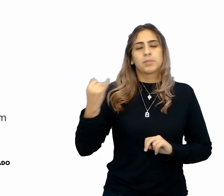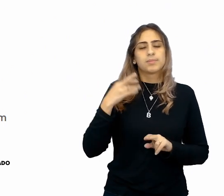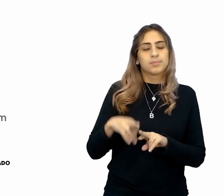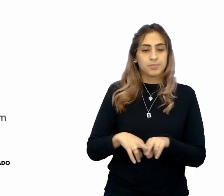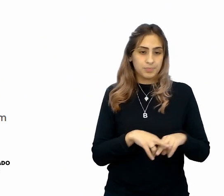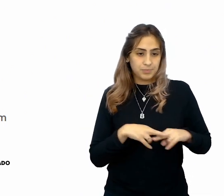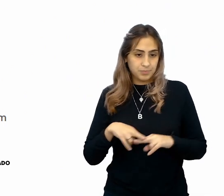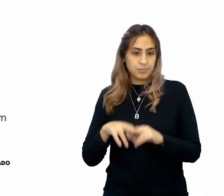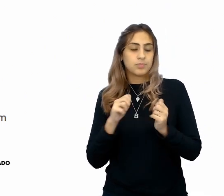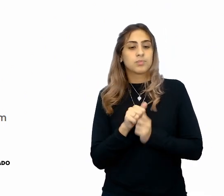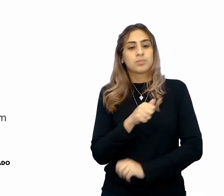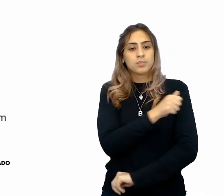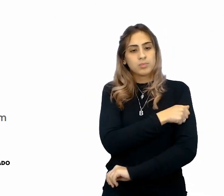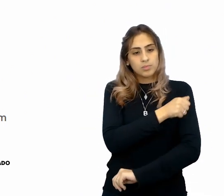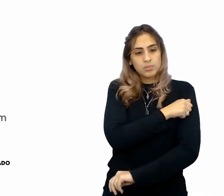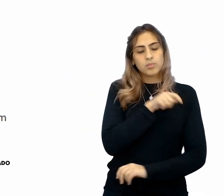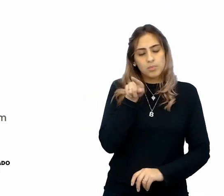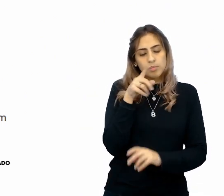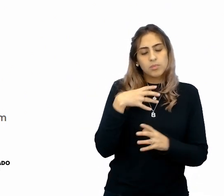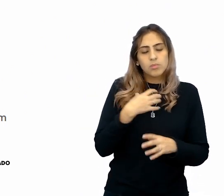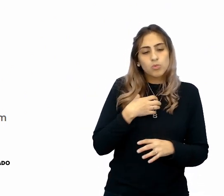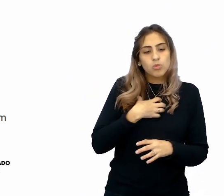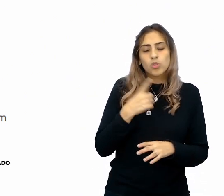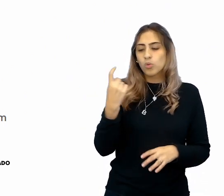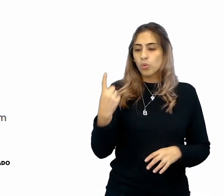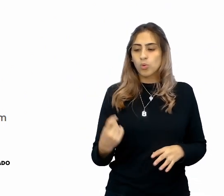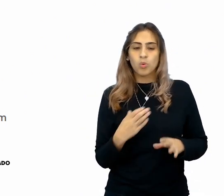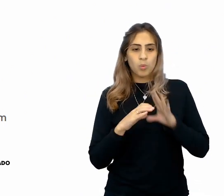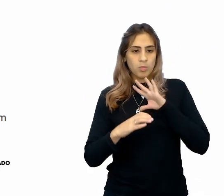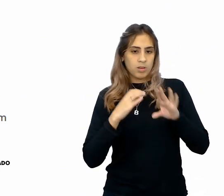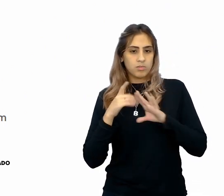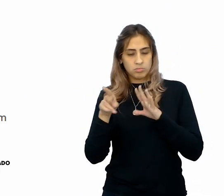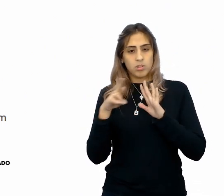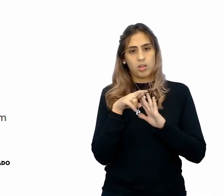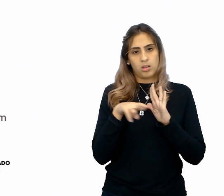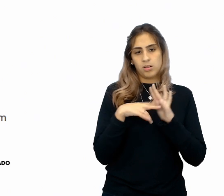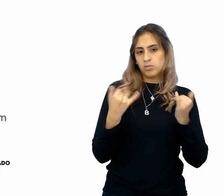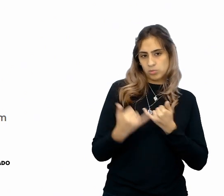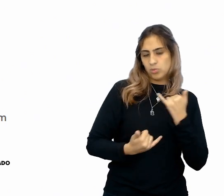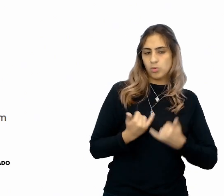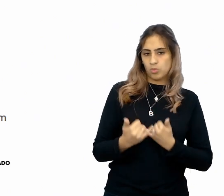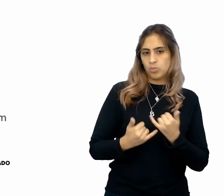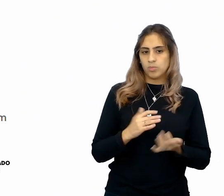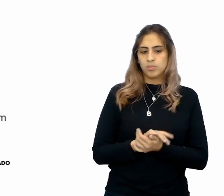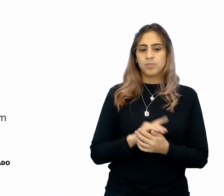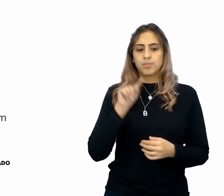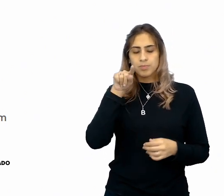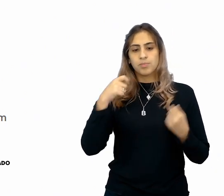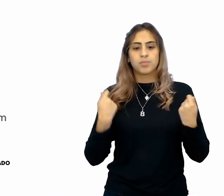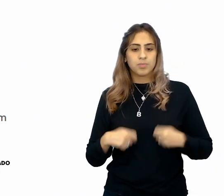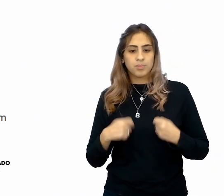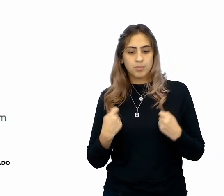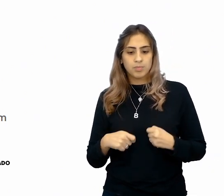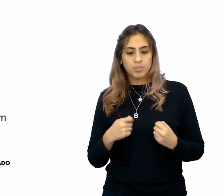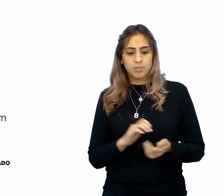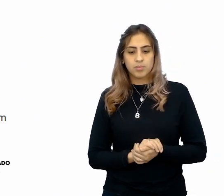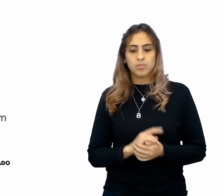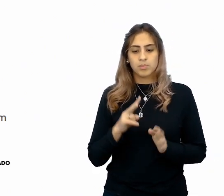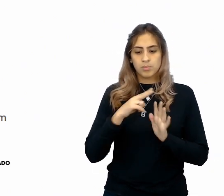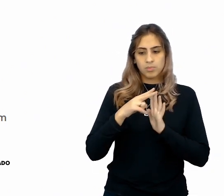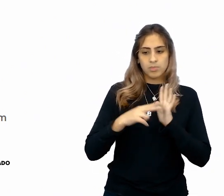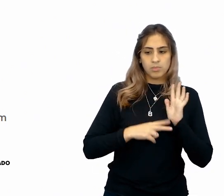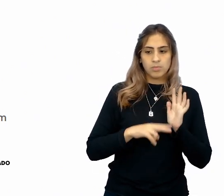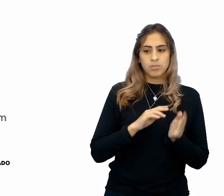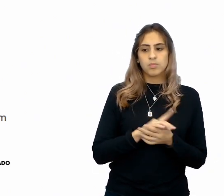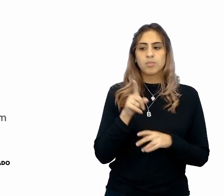retomar com os estudantes a situação comunicativa das regras de jogo. Elas devem supor leitores